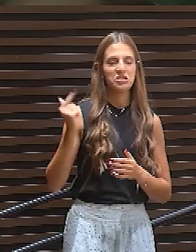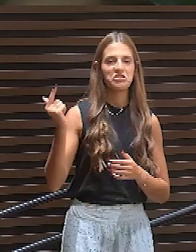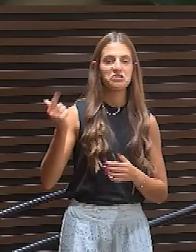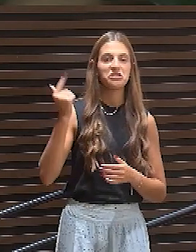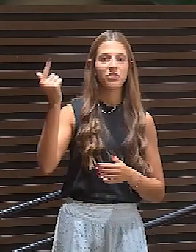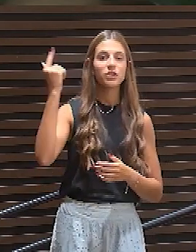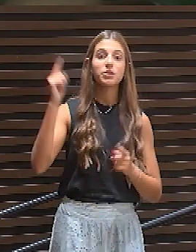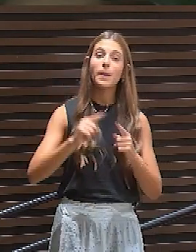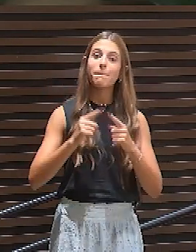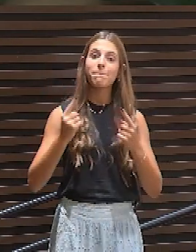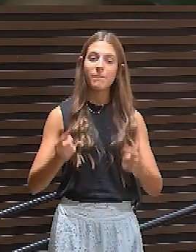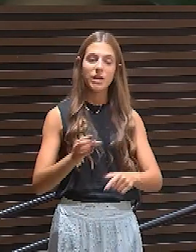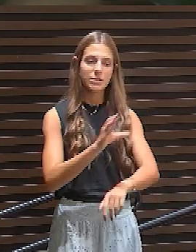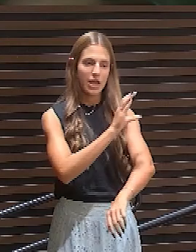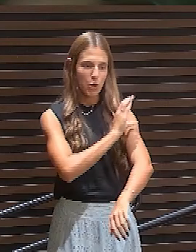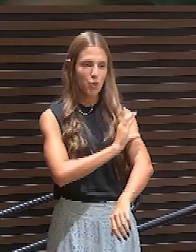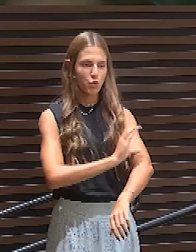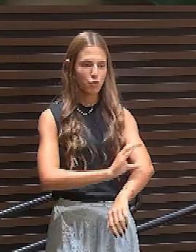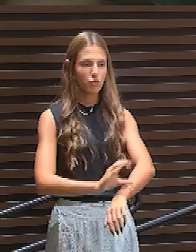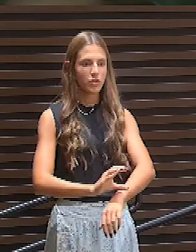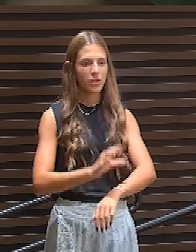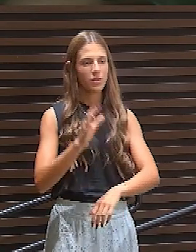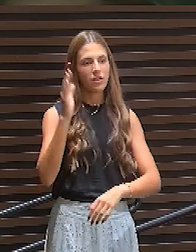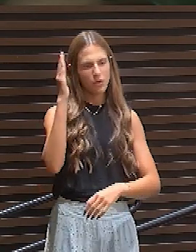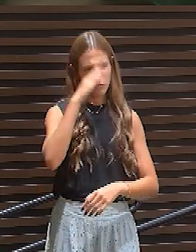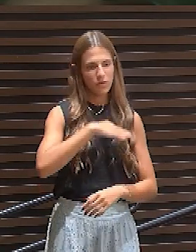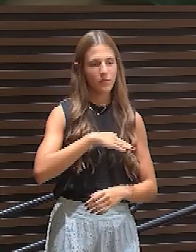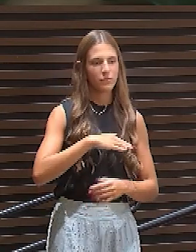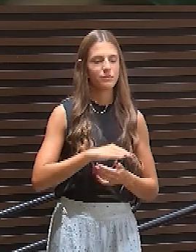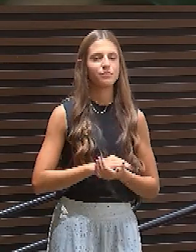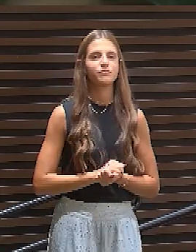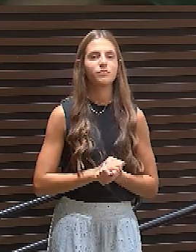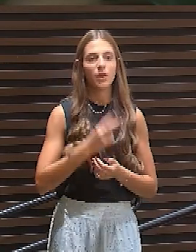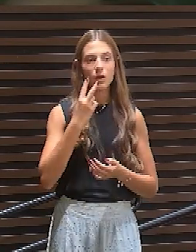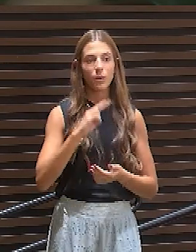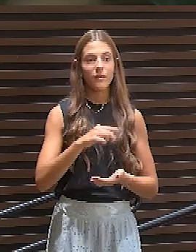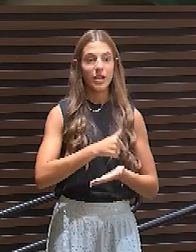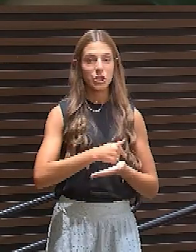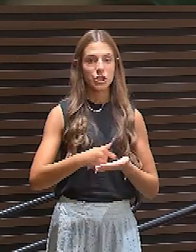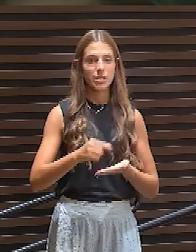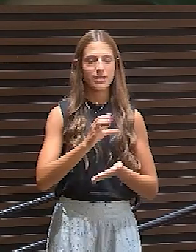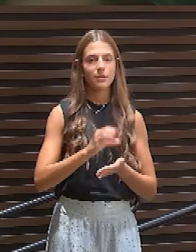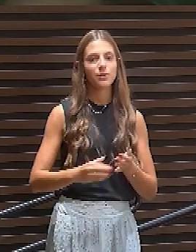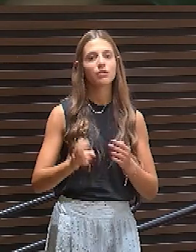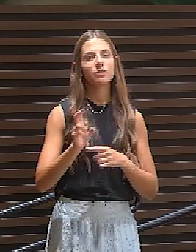Mas a cultura era terrível. Vamos dar uma olhadinha em Gênesis capítulo 6,